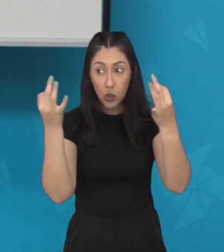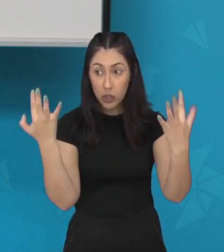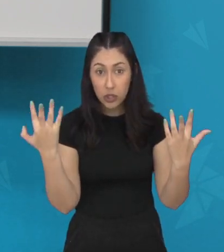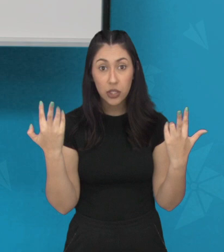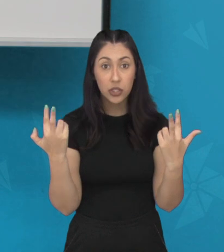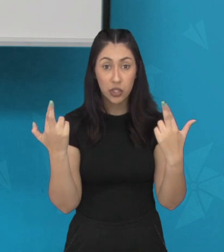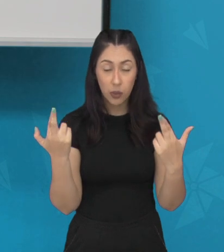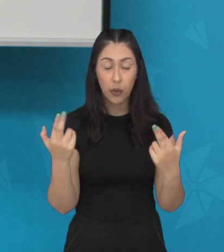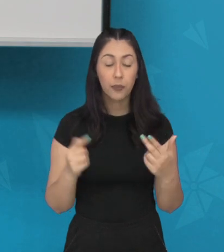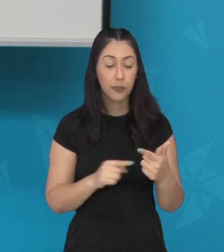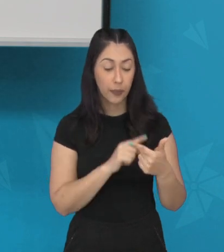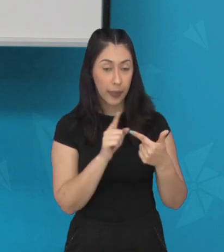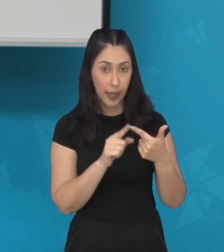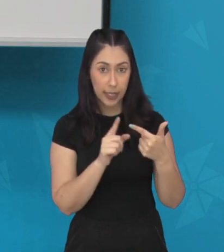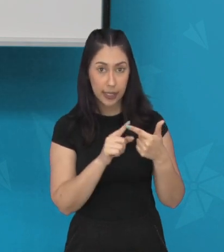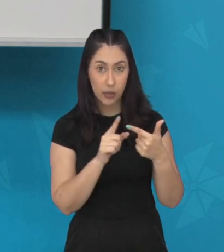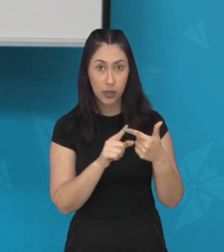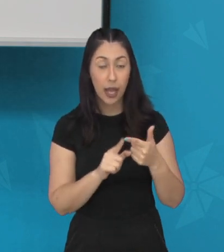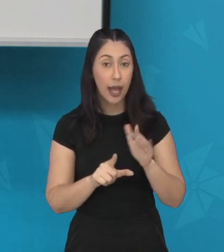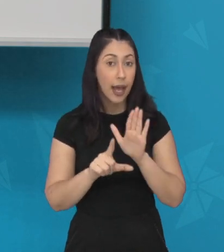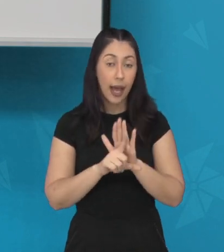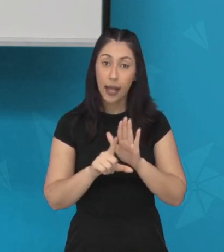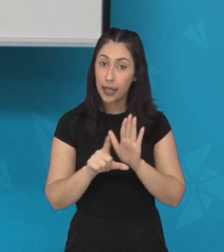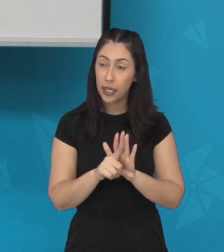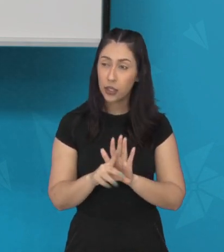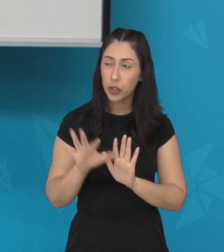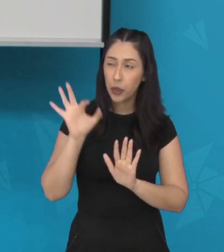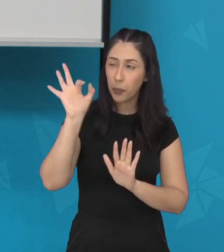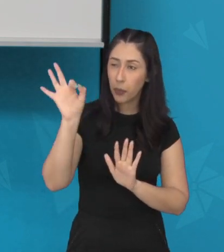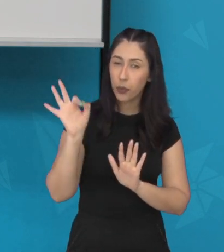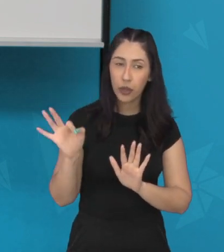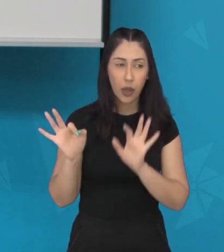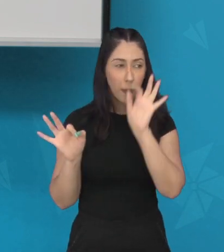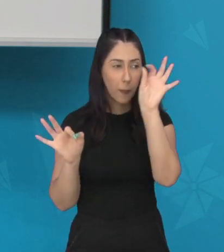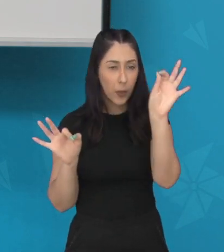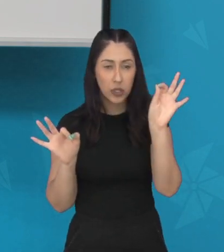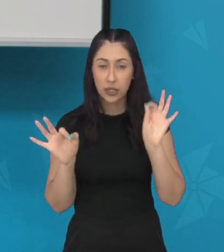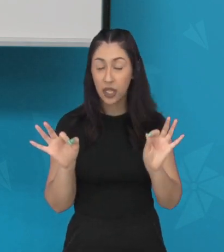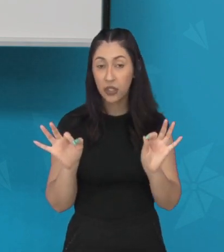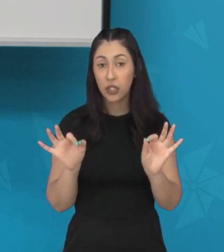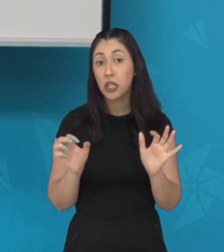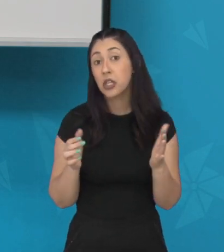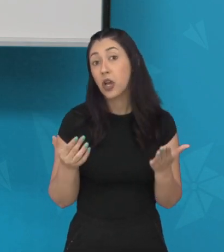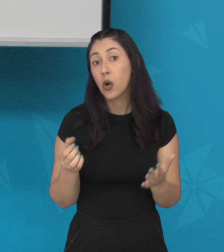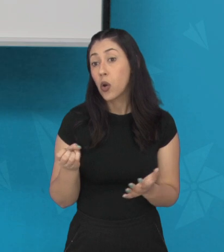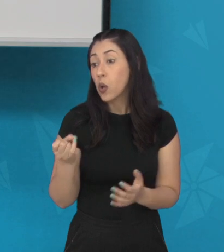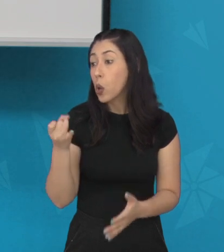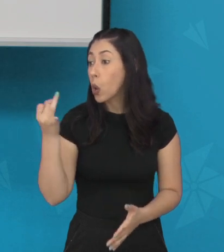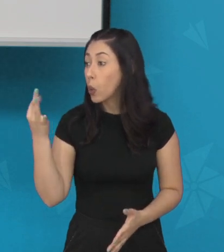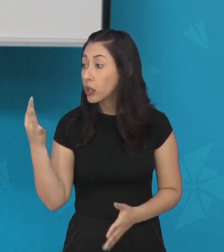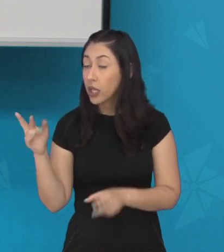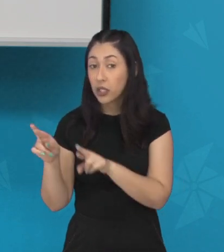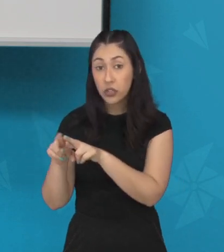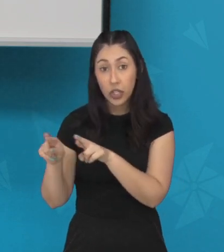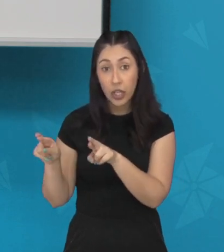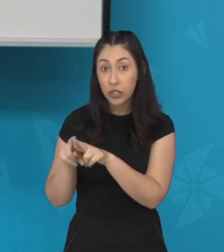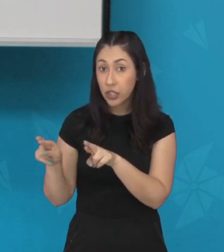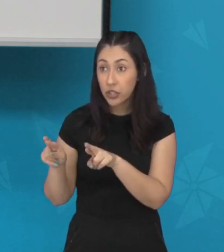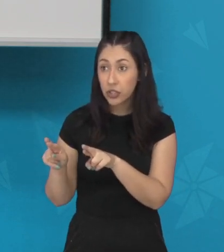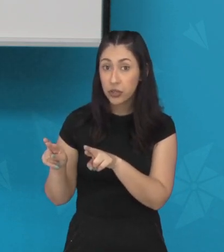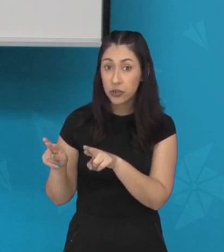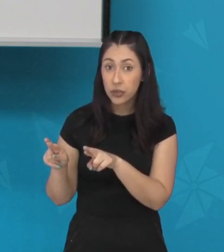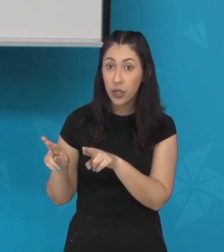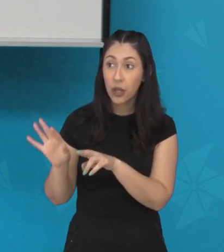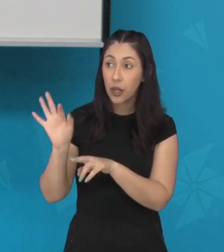a lei de Proust também, que é a lei que fala o quê? Das proporcionalidades, né? Então, as equações químicas, né, as quantidades de reagentes e produtos